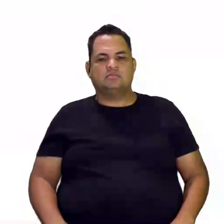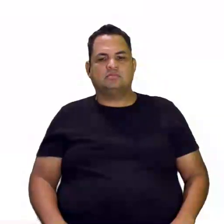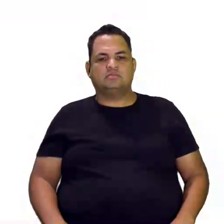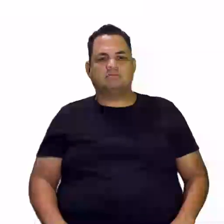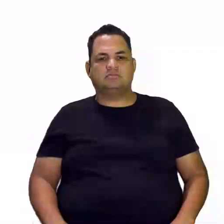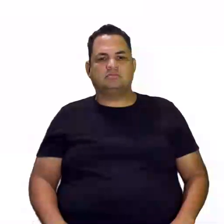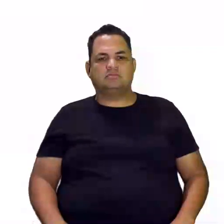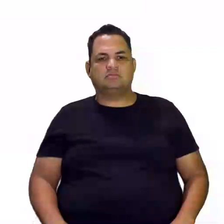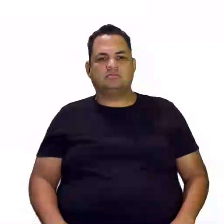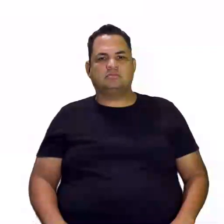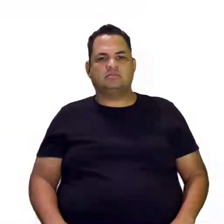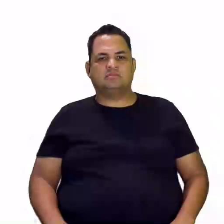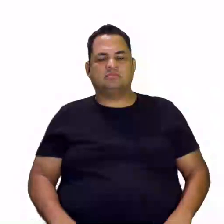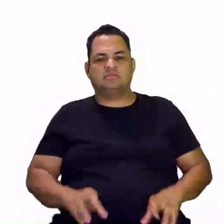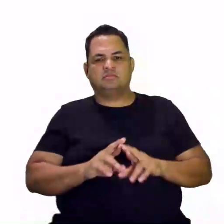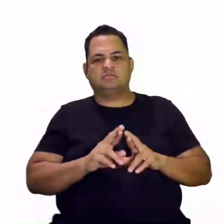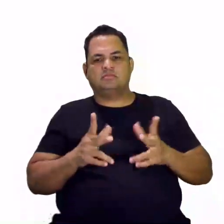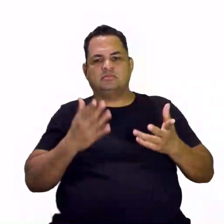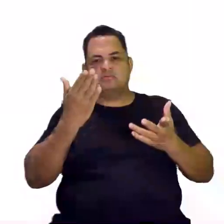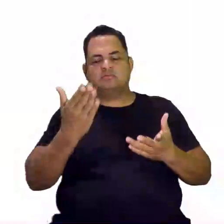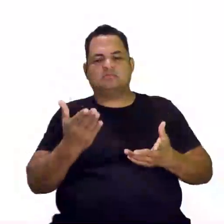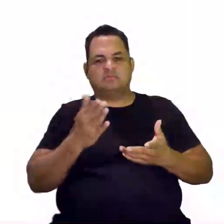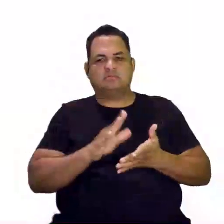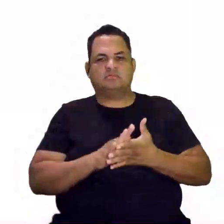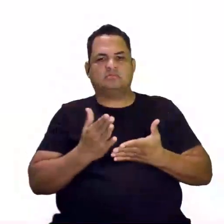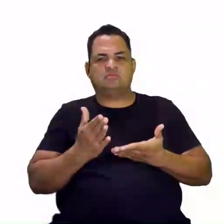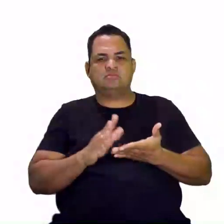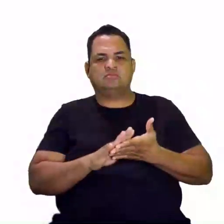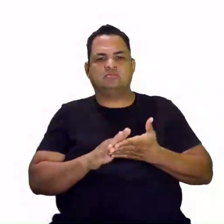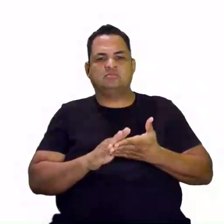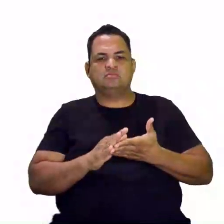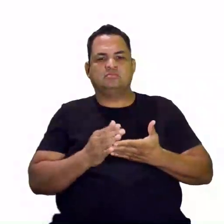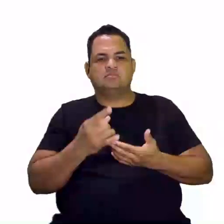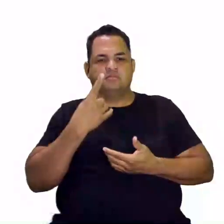ele estava pedindo para você diferenciar, mas eu quero que